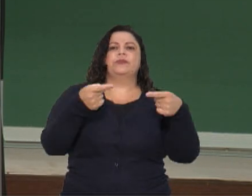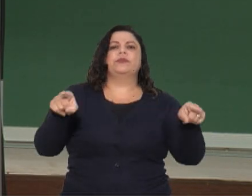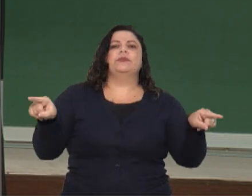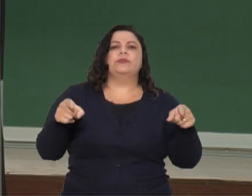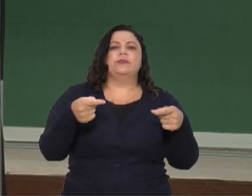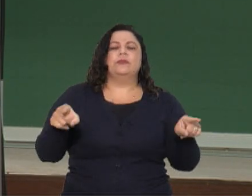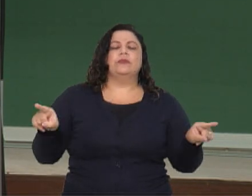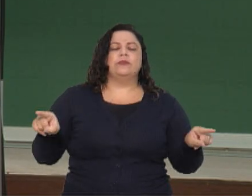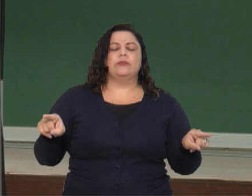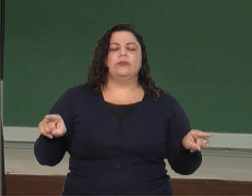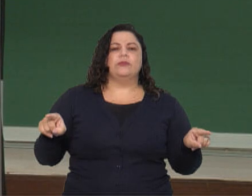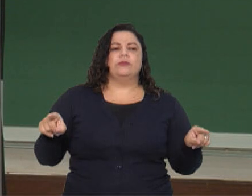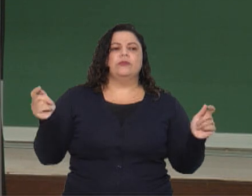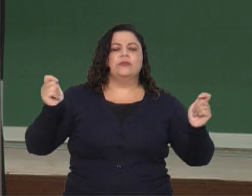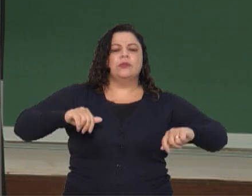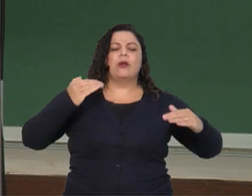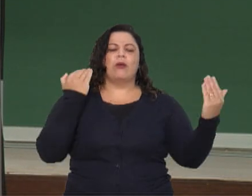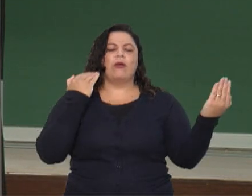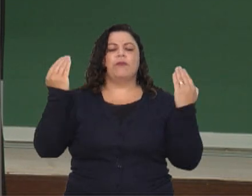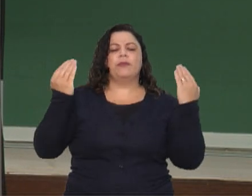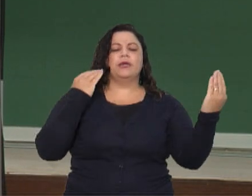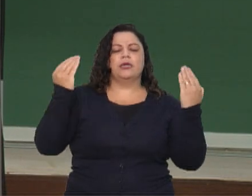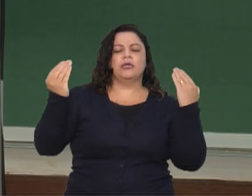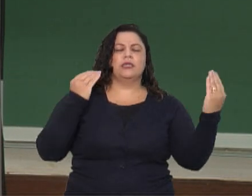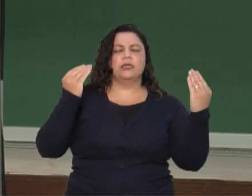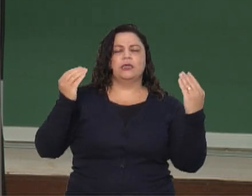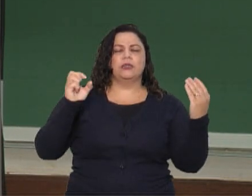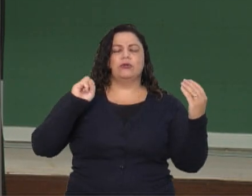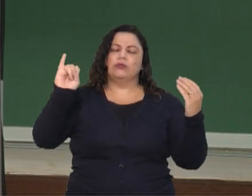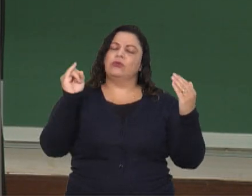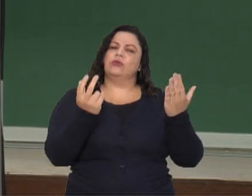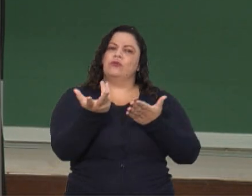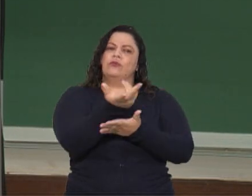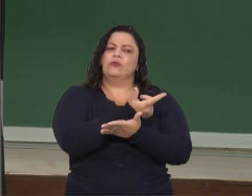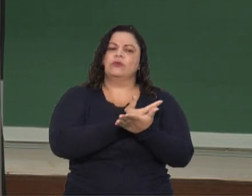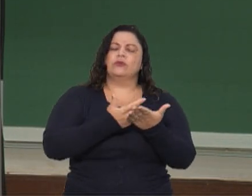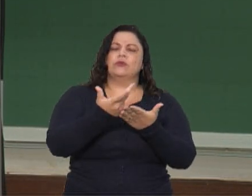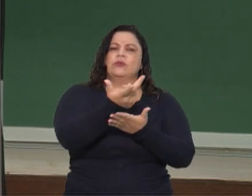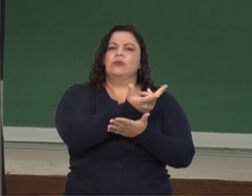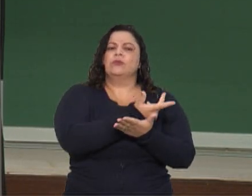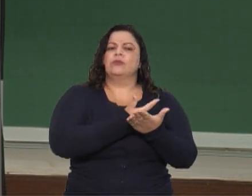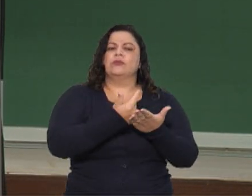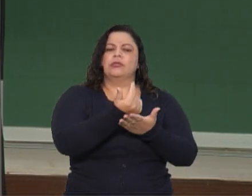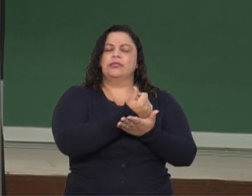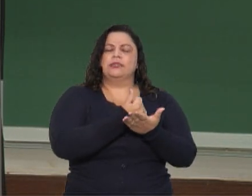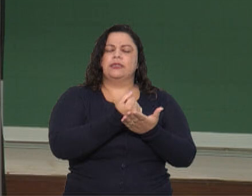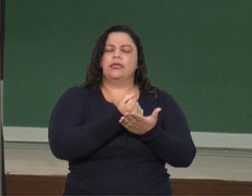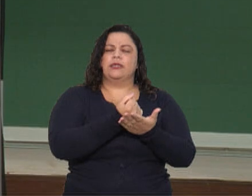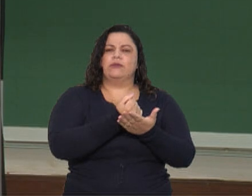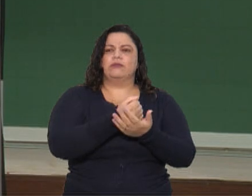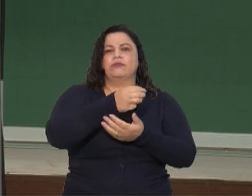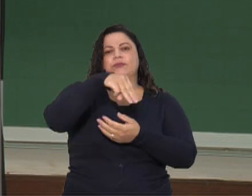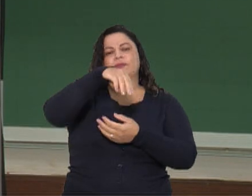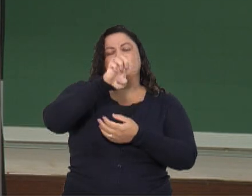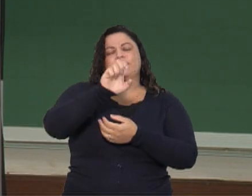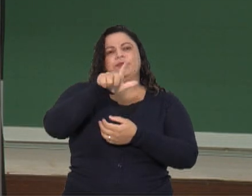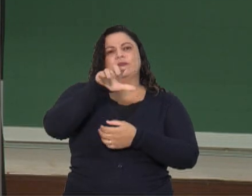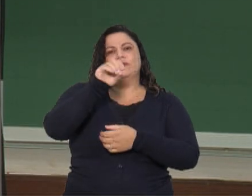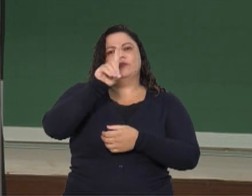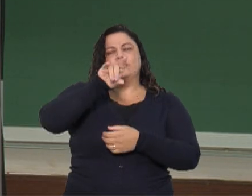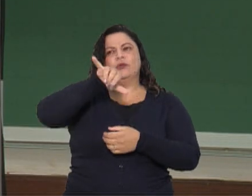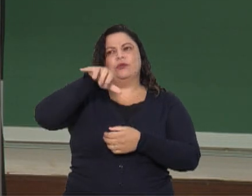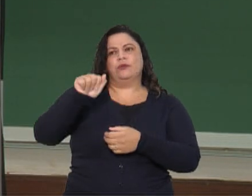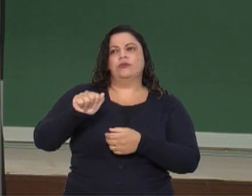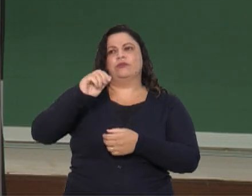se fosse um desenho, a melodia seria a figura principal, seria o que dá a ideia ali